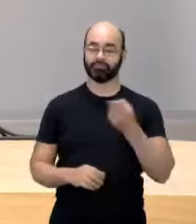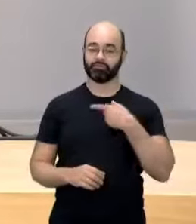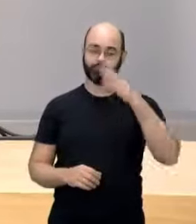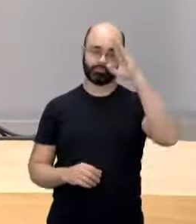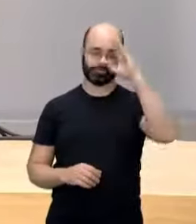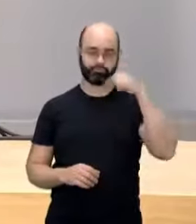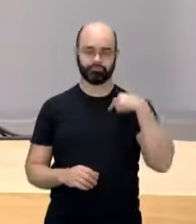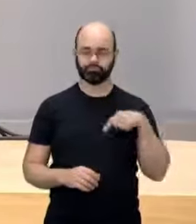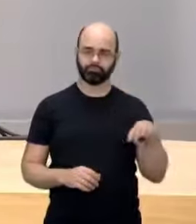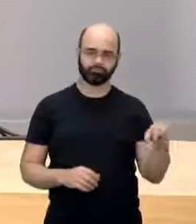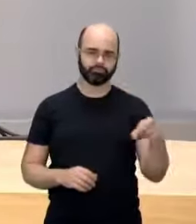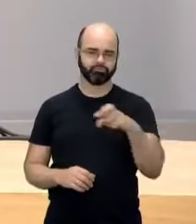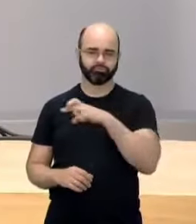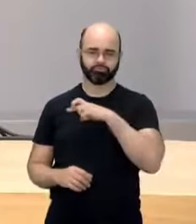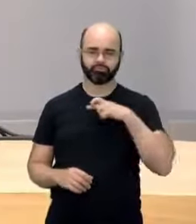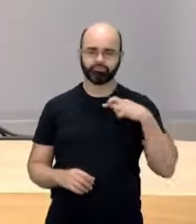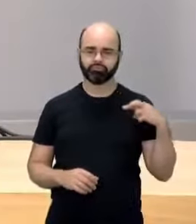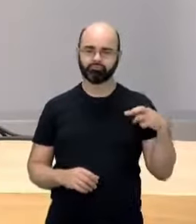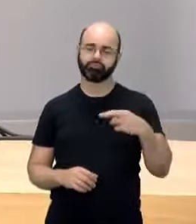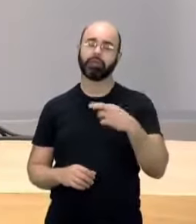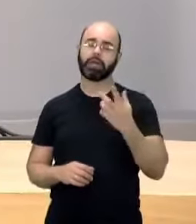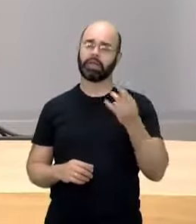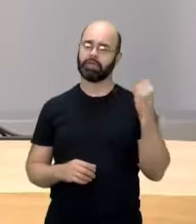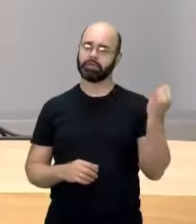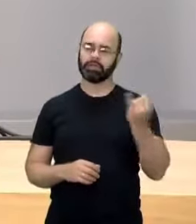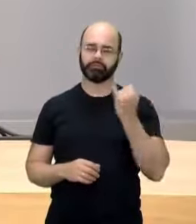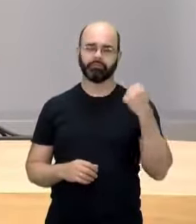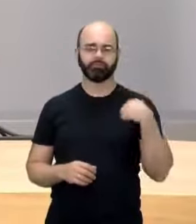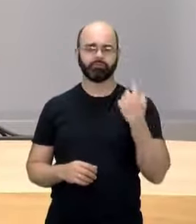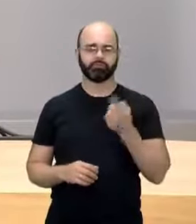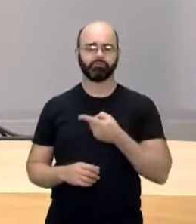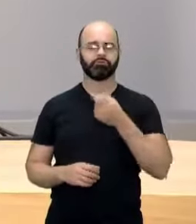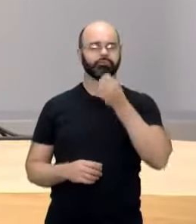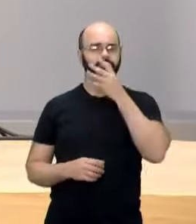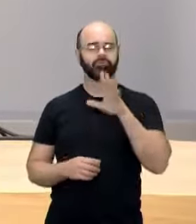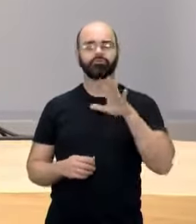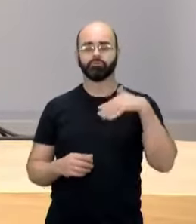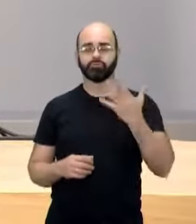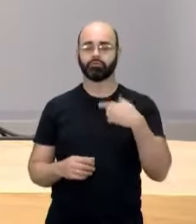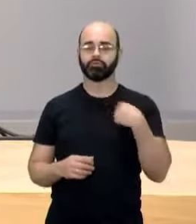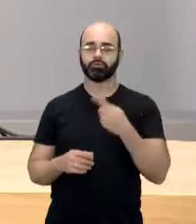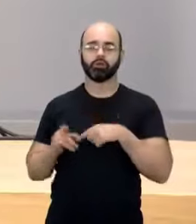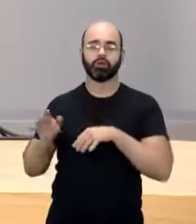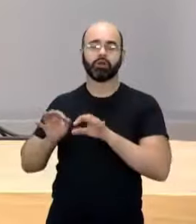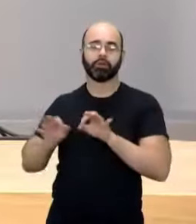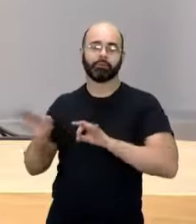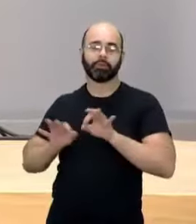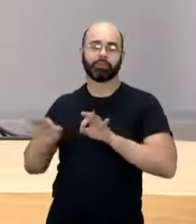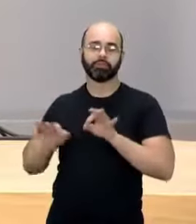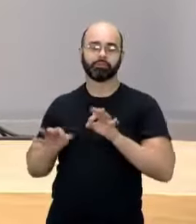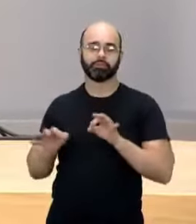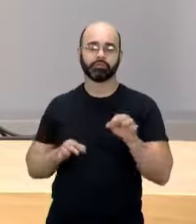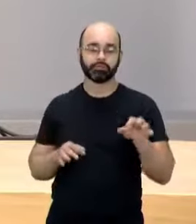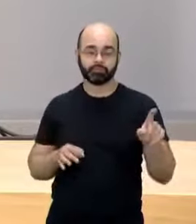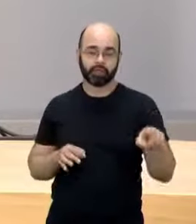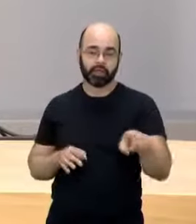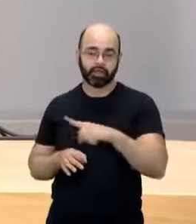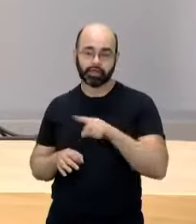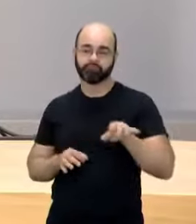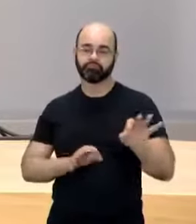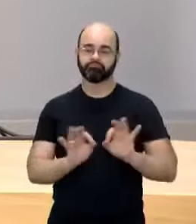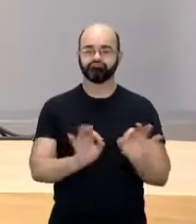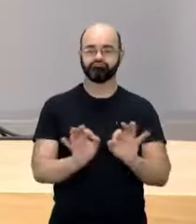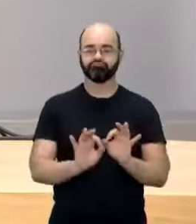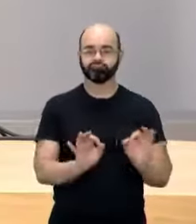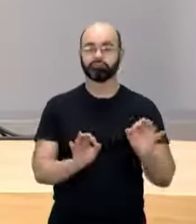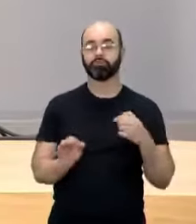vai ficando extremamente essencial na hora de fazer o nosso planejamento, né? Tanto que